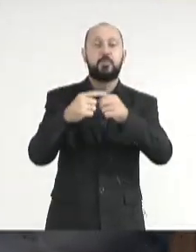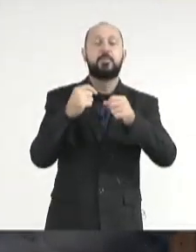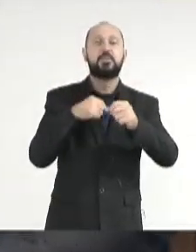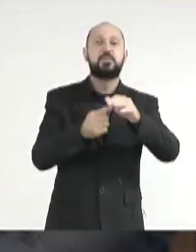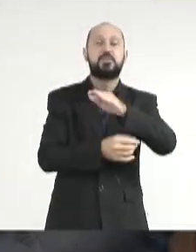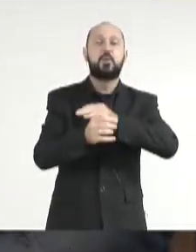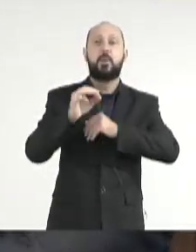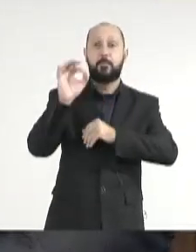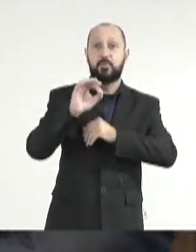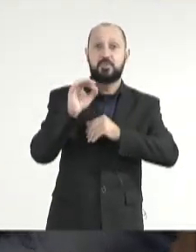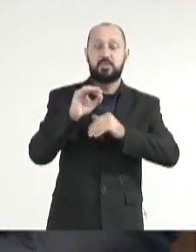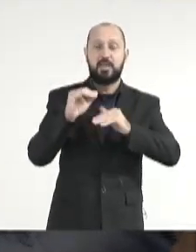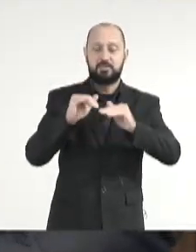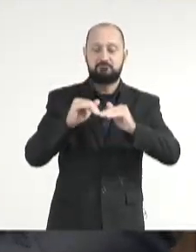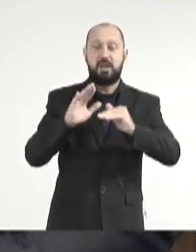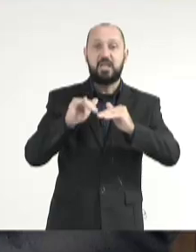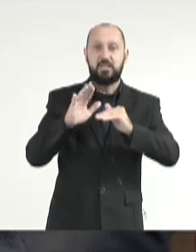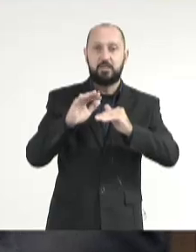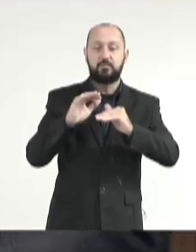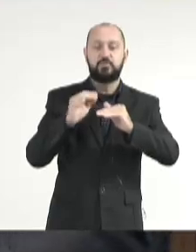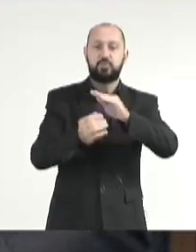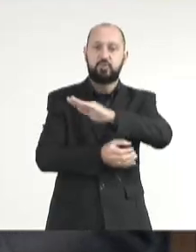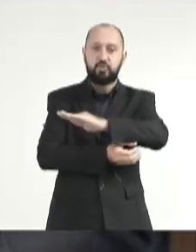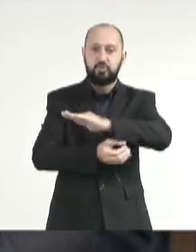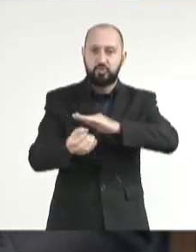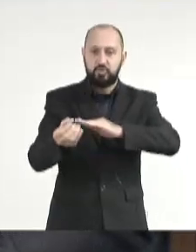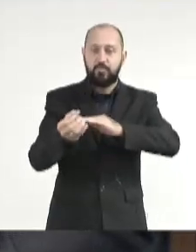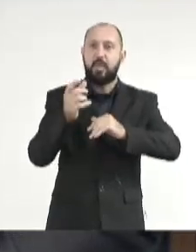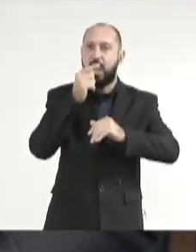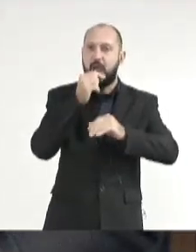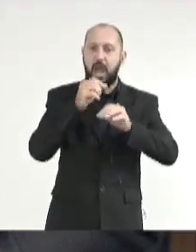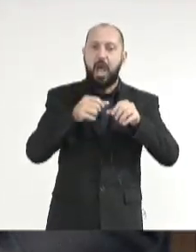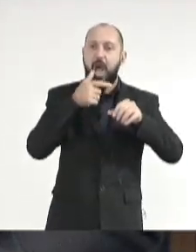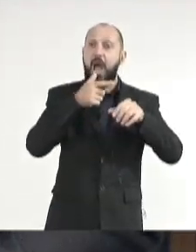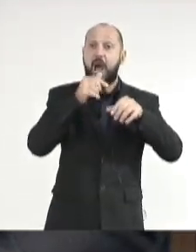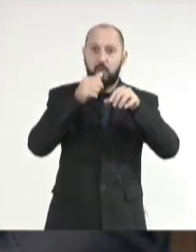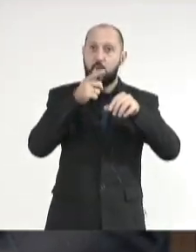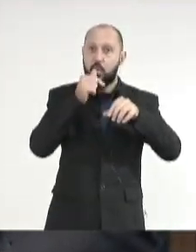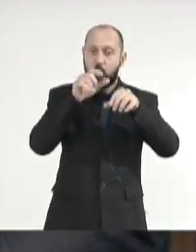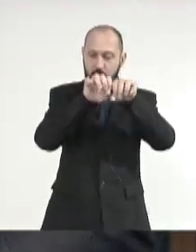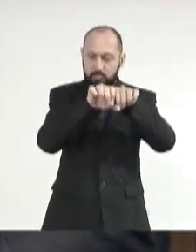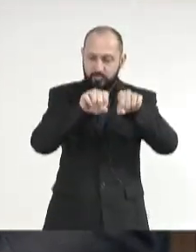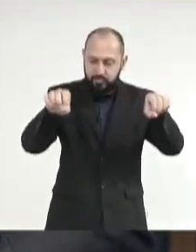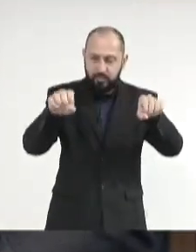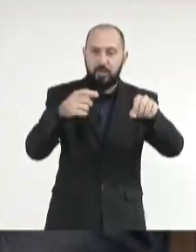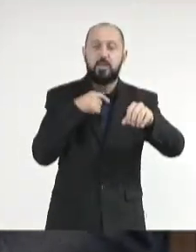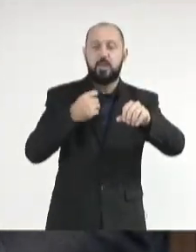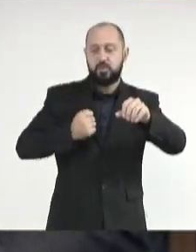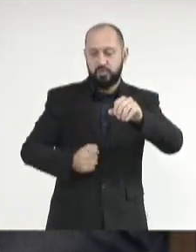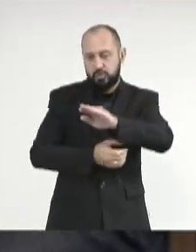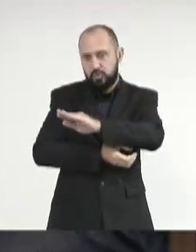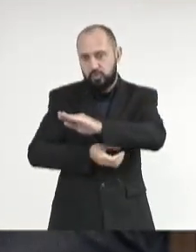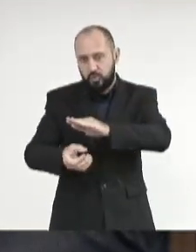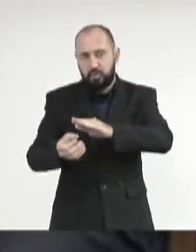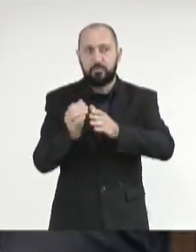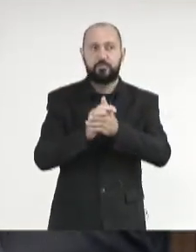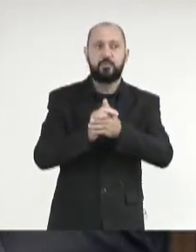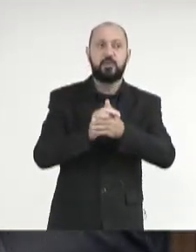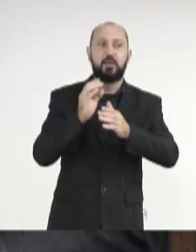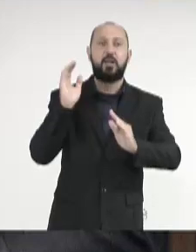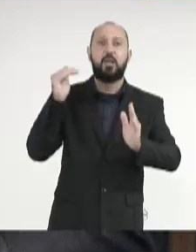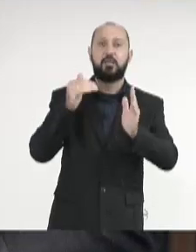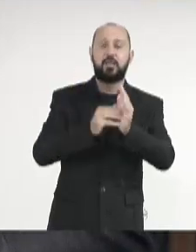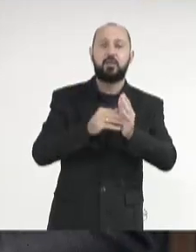atingir quantitativos mínimos de saneamento, de oferecimento de água, e recolhimento de esgoto. A Sanesul quer cumprir esse prazo